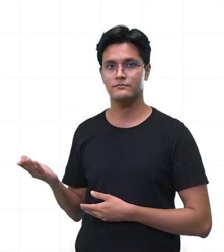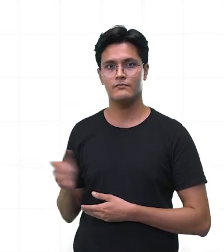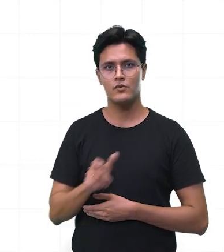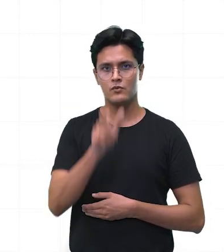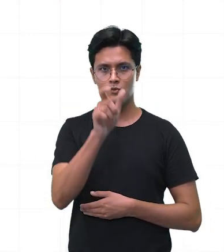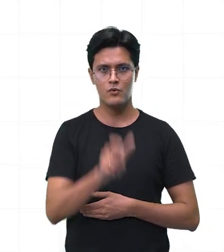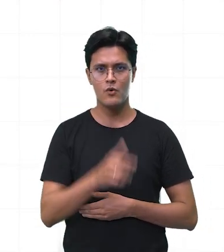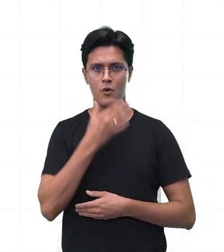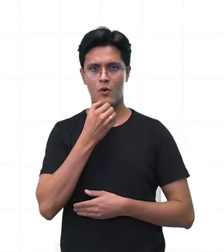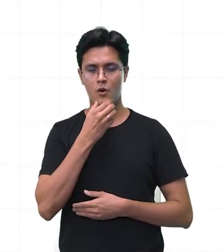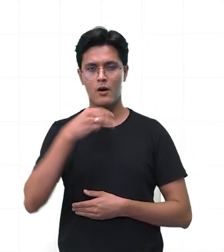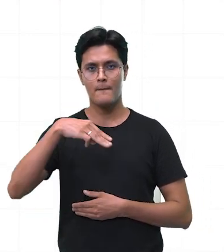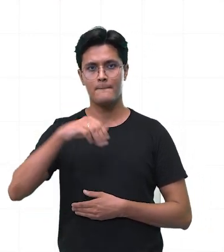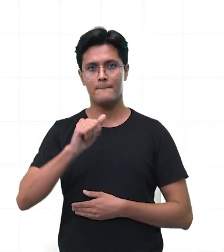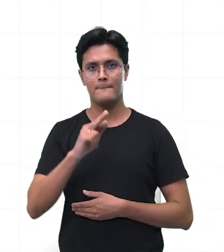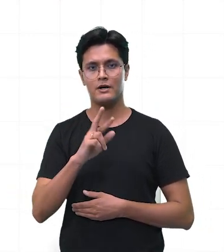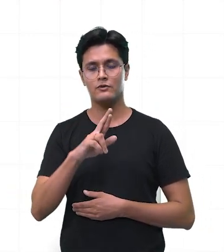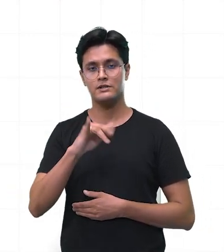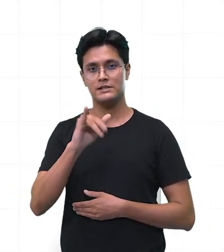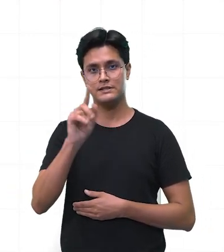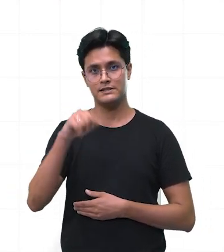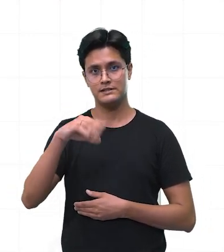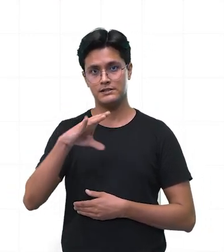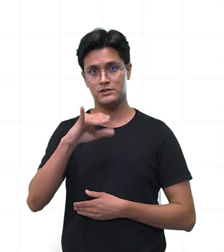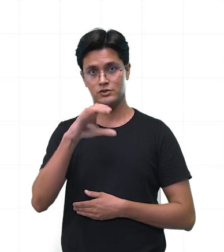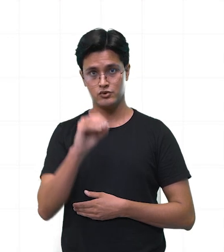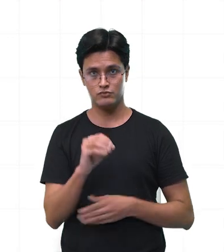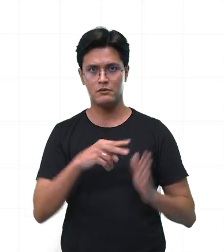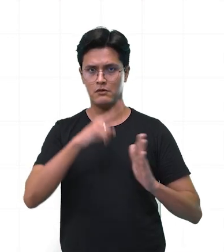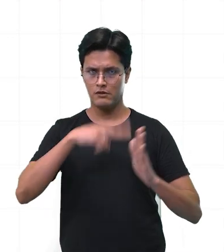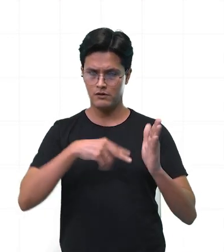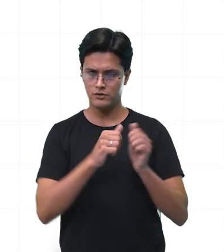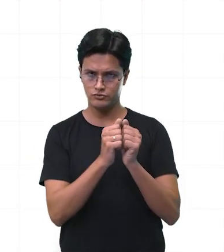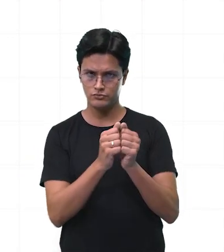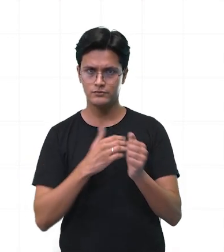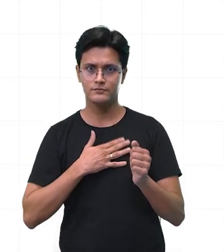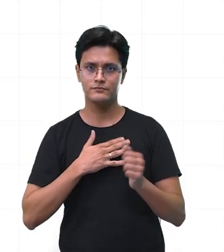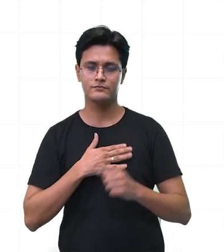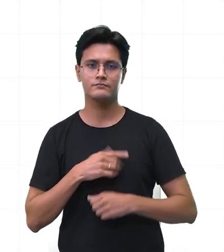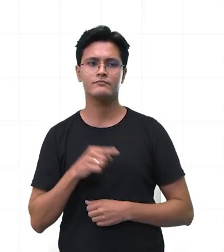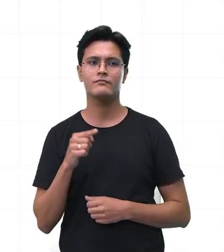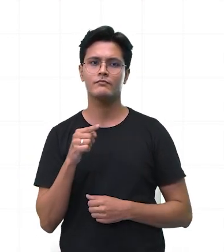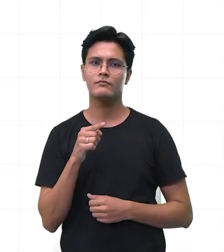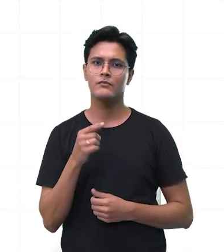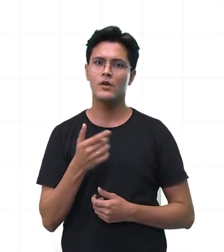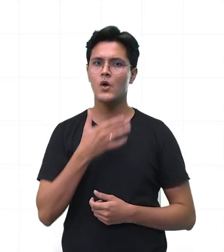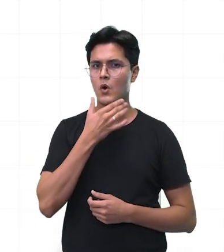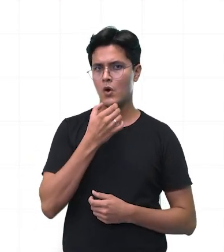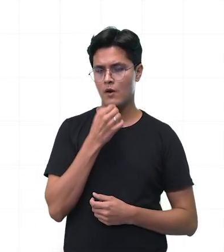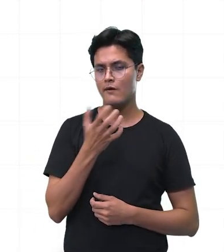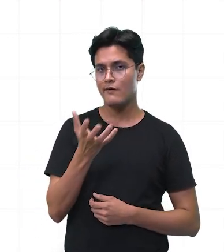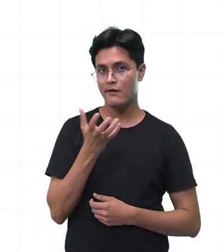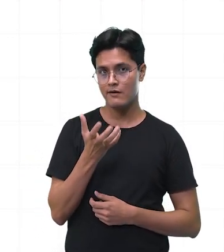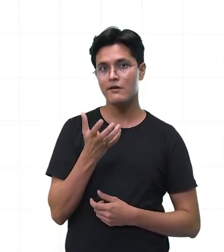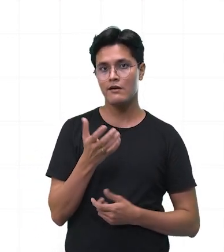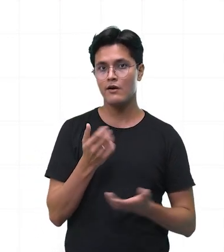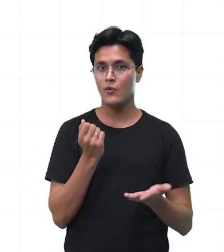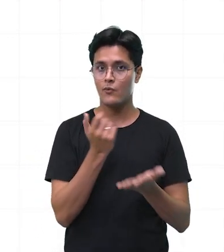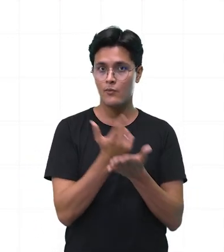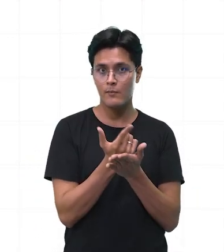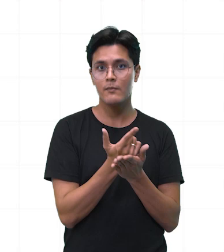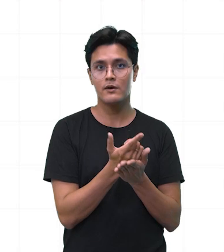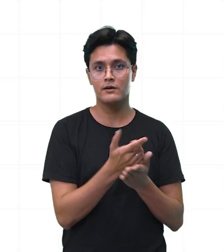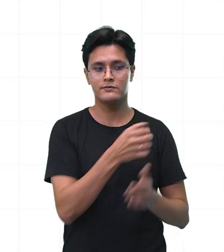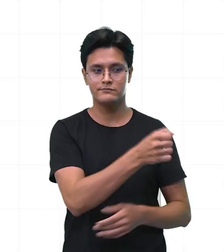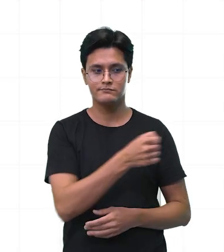Maurício. Leiam comigo. Maurício quer comprar uma geladeira. A loja